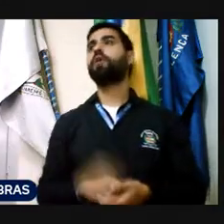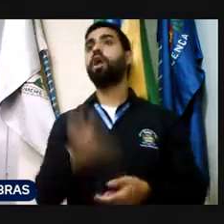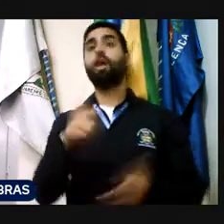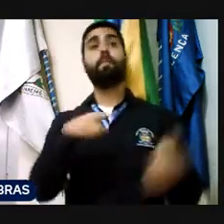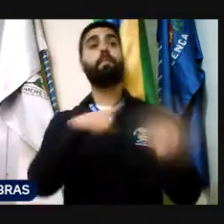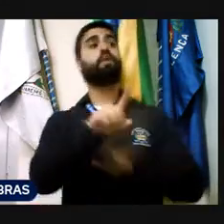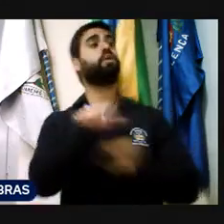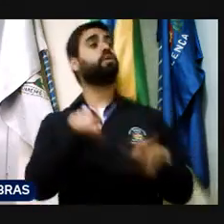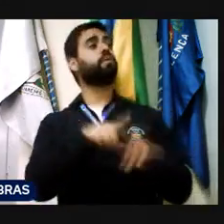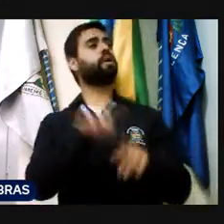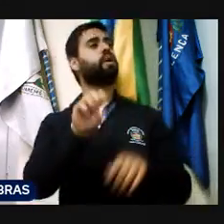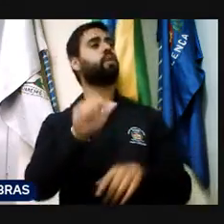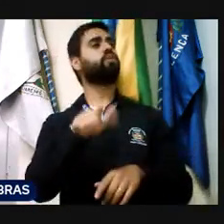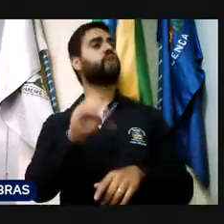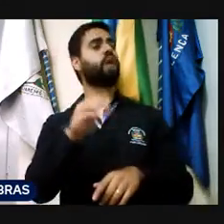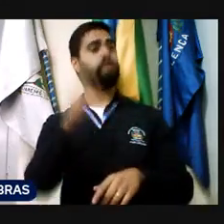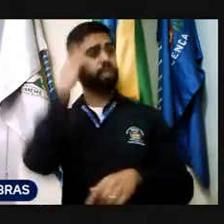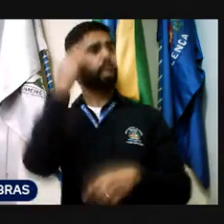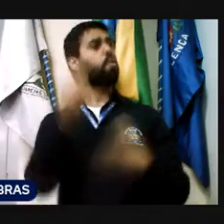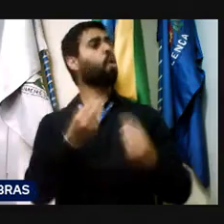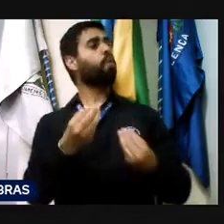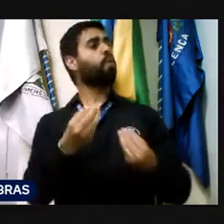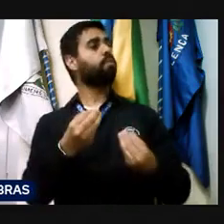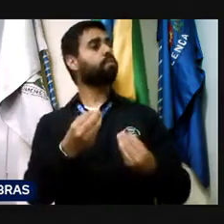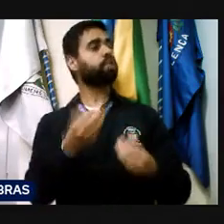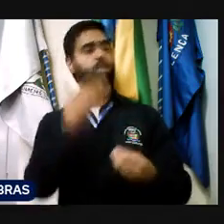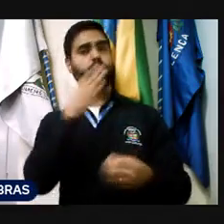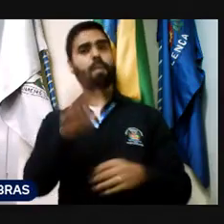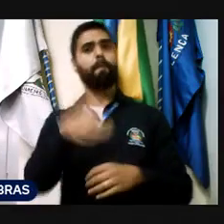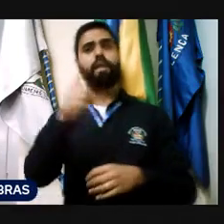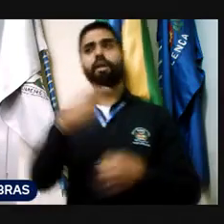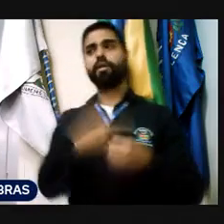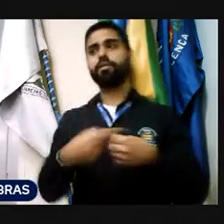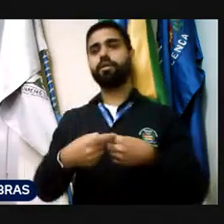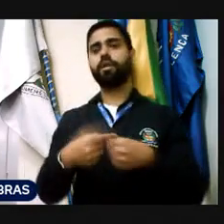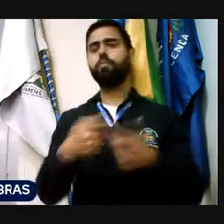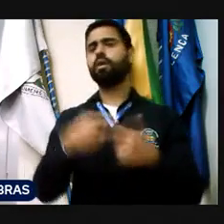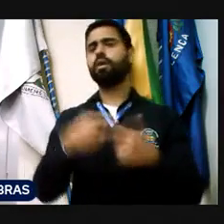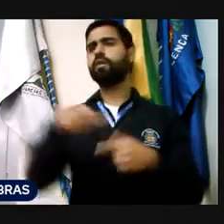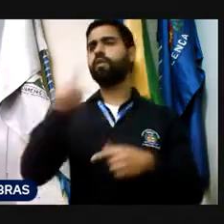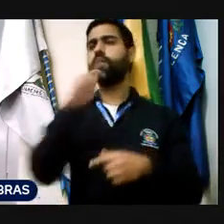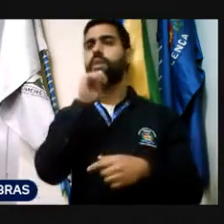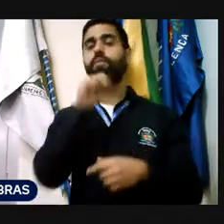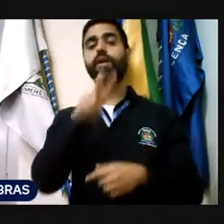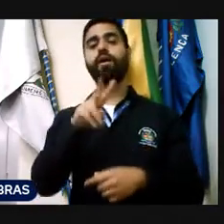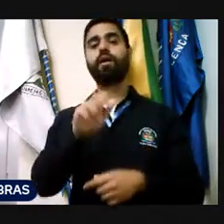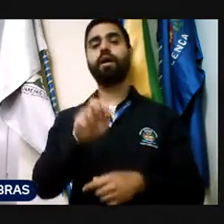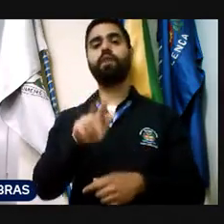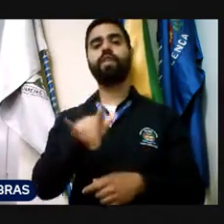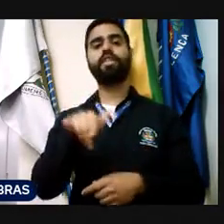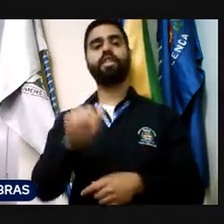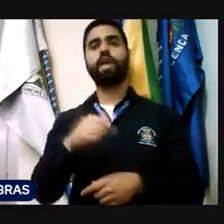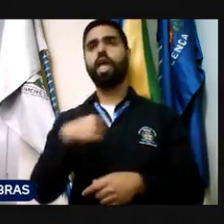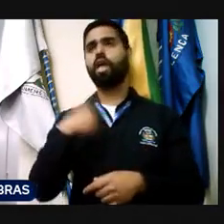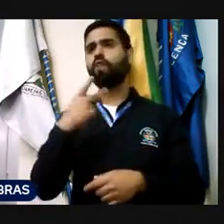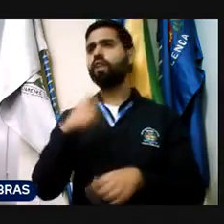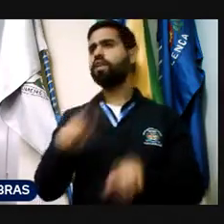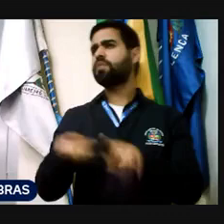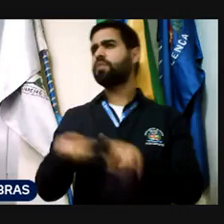Saulo Corrêa, vocês sabem como é que está. Então, a gente tem que pedir para melhorar, porque aí você vai lá na Varginha. Pouco tempo eu falei para o